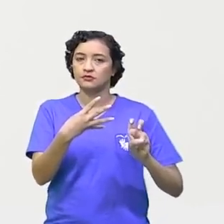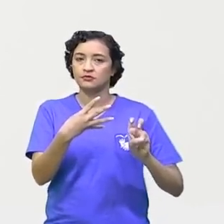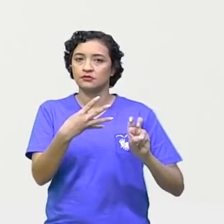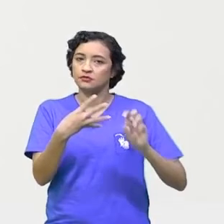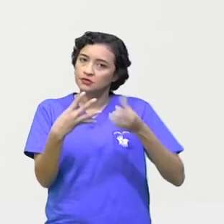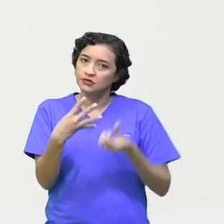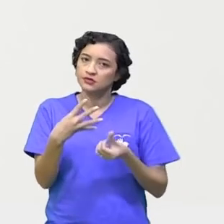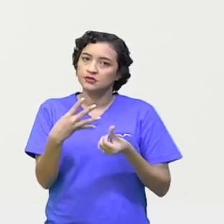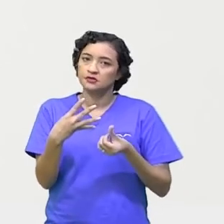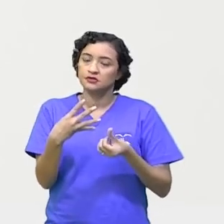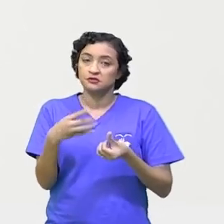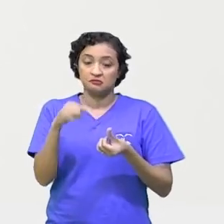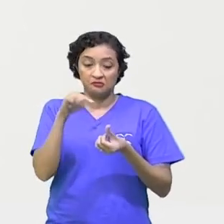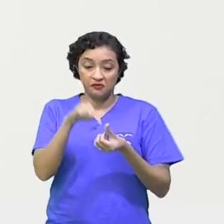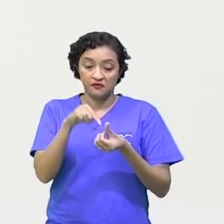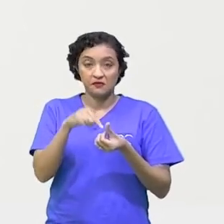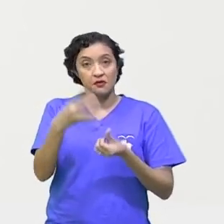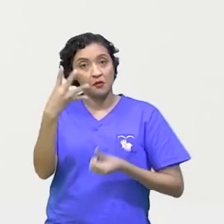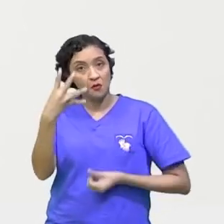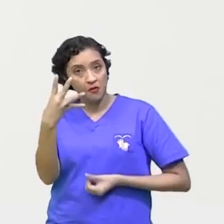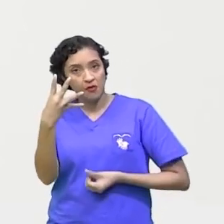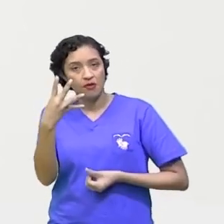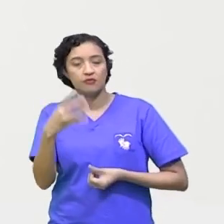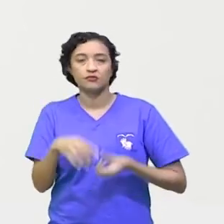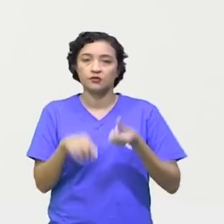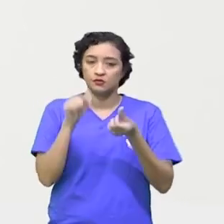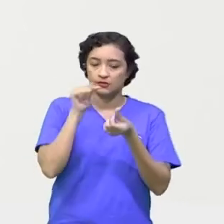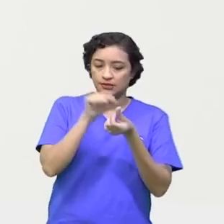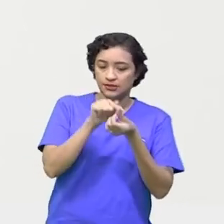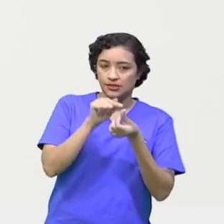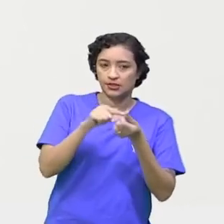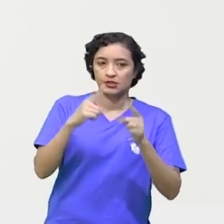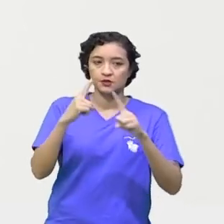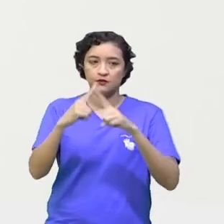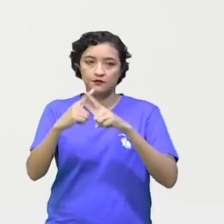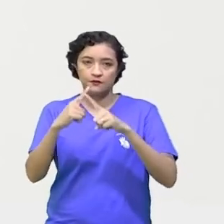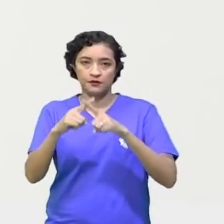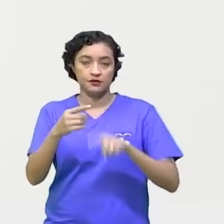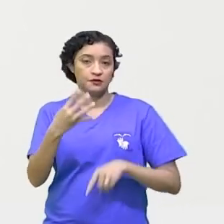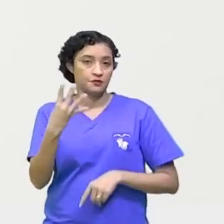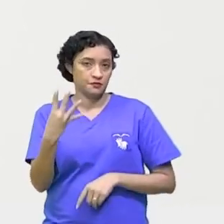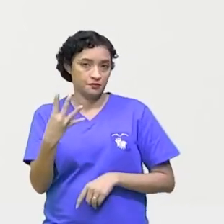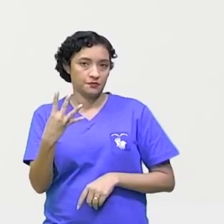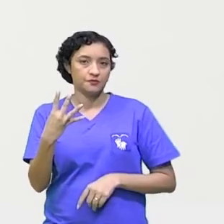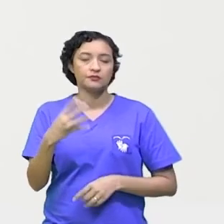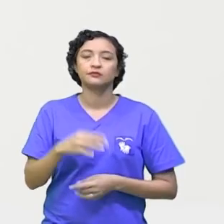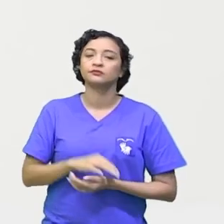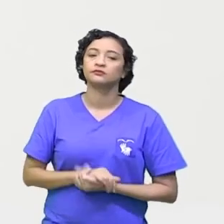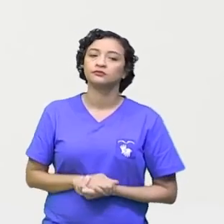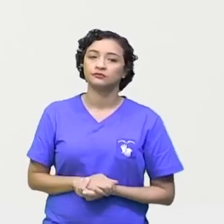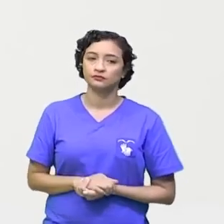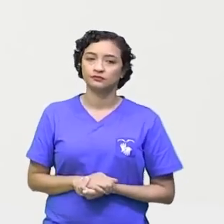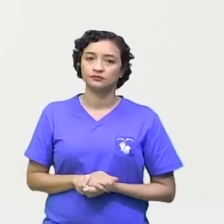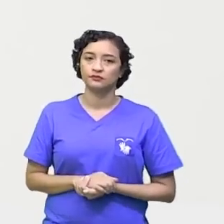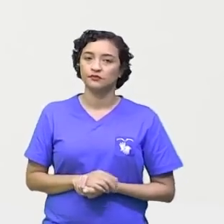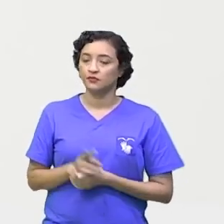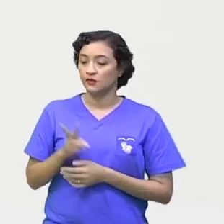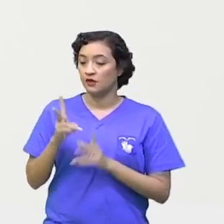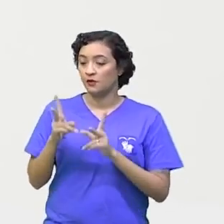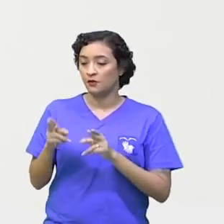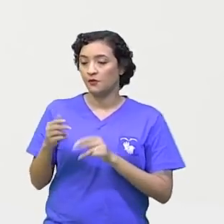5, 6. Então, o 4 aparece 6 vezes. 4 vezes